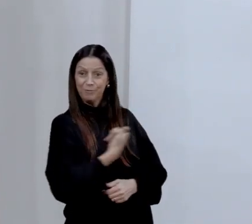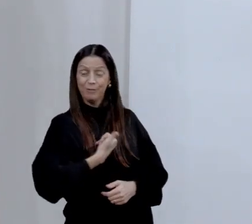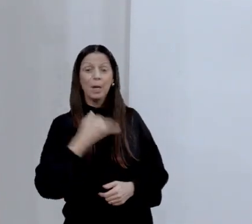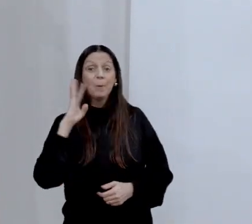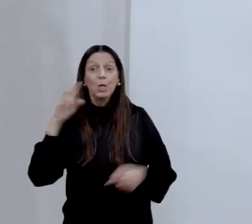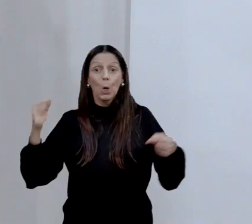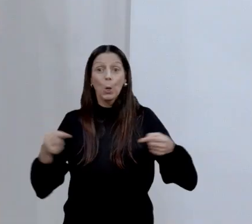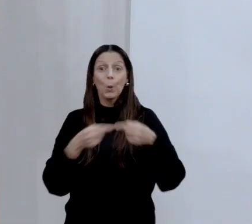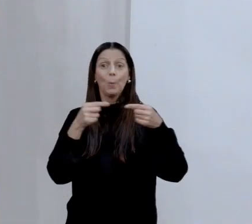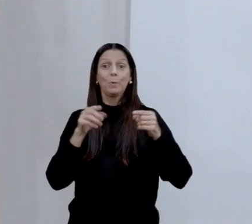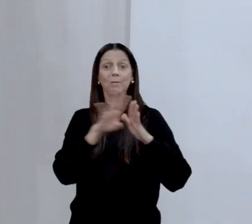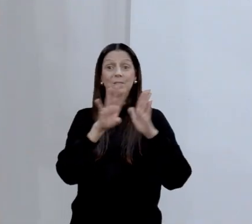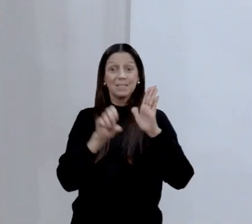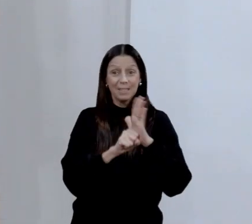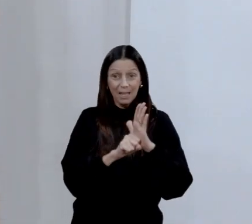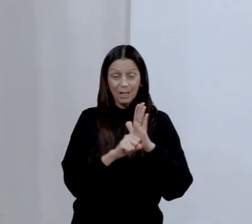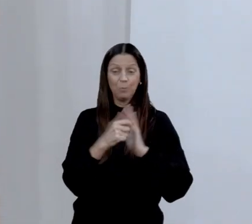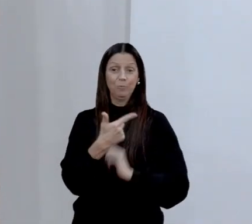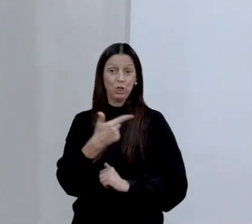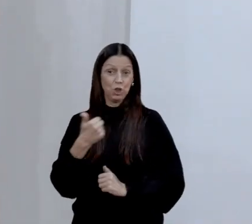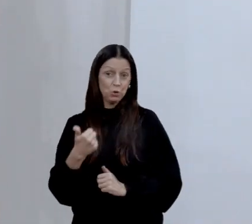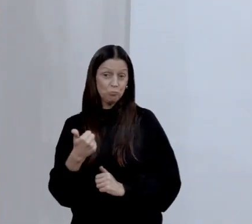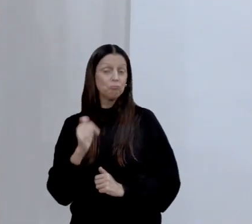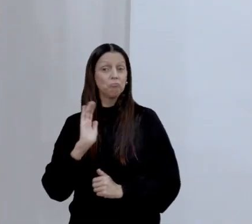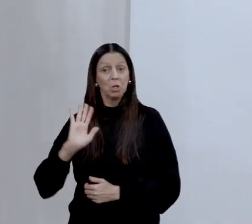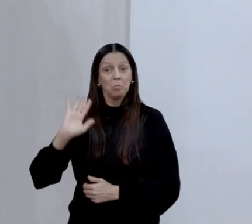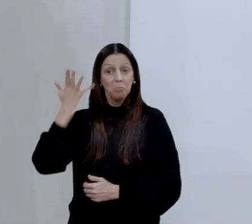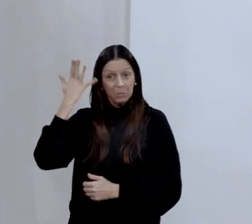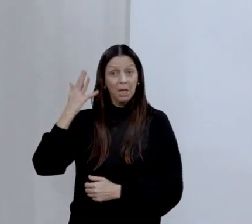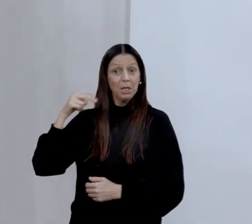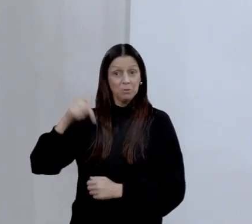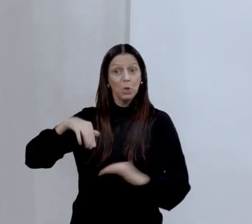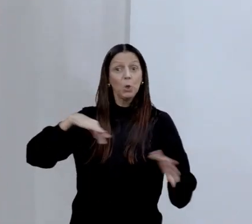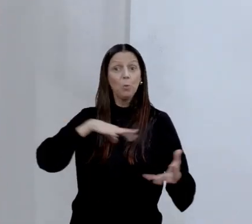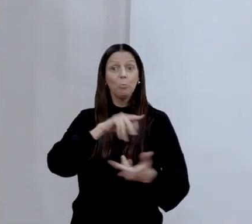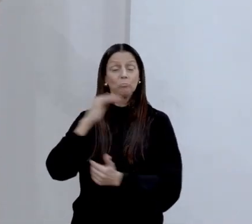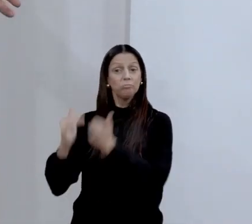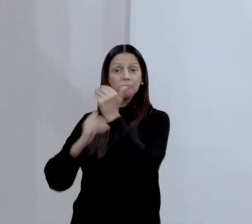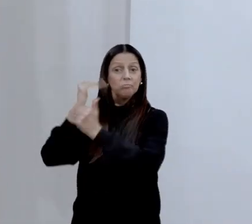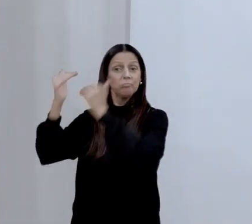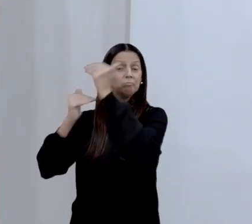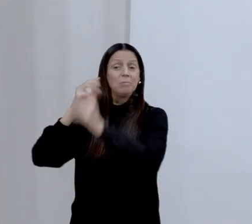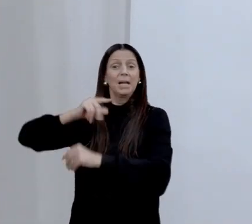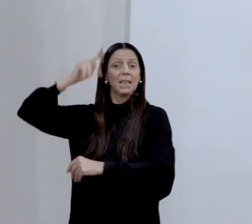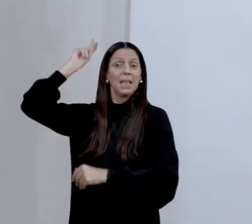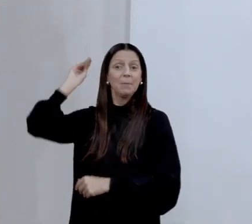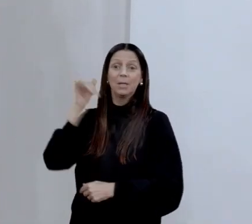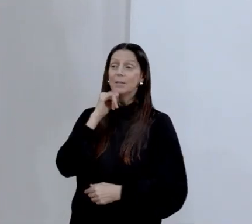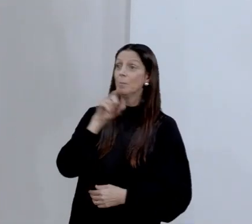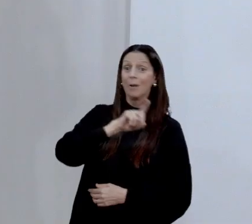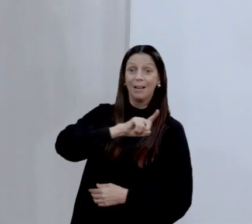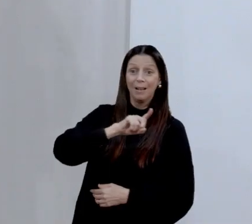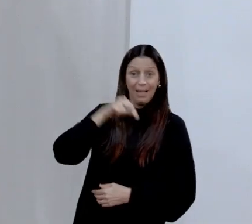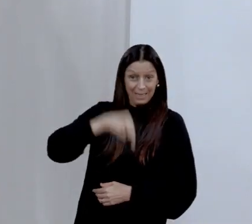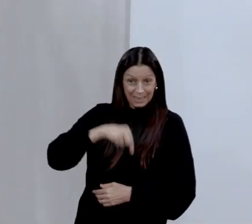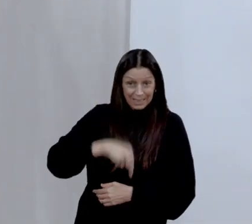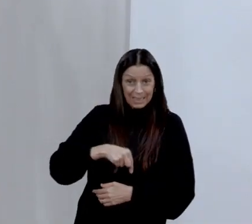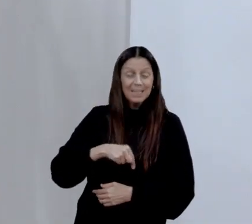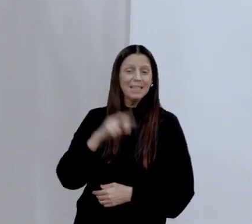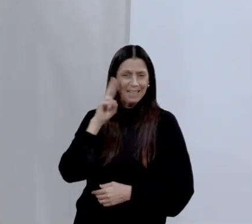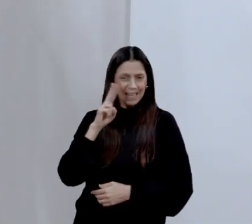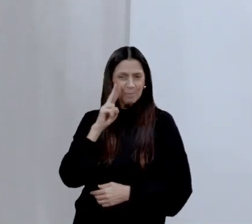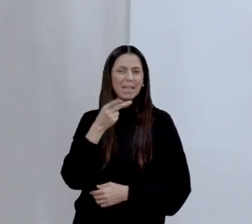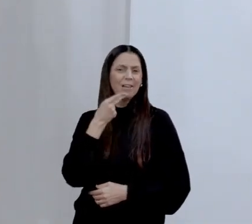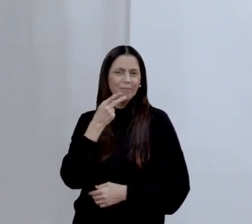XXI, mas já acontecem no mundo desenvolvido há décadas, não acontecem em Blumenau, na Alemanha sem passaporte. Eu acho